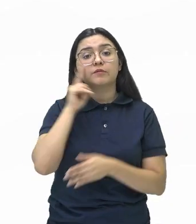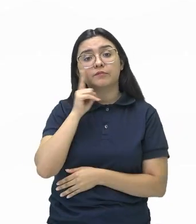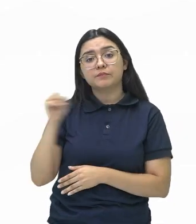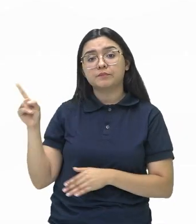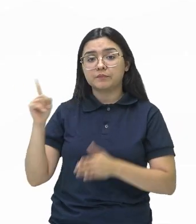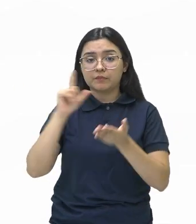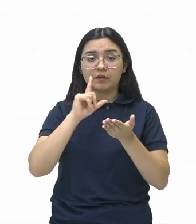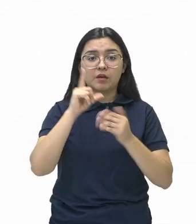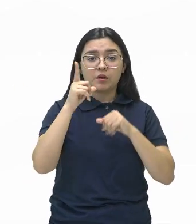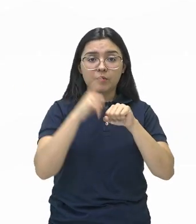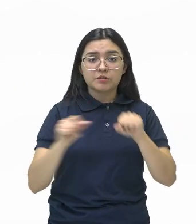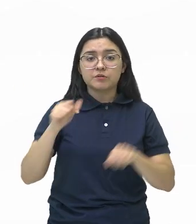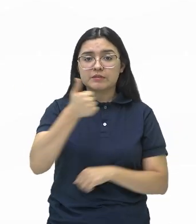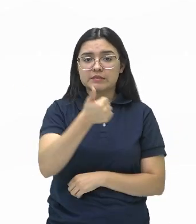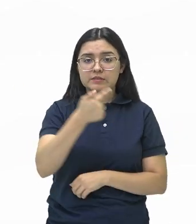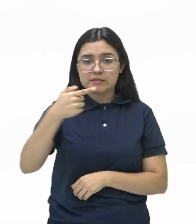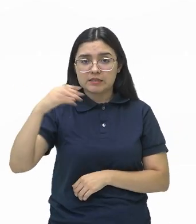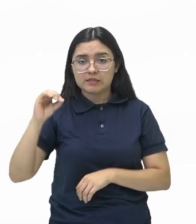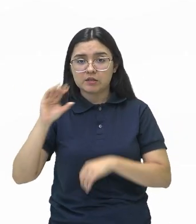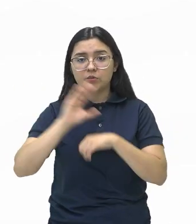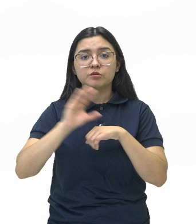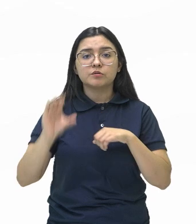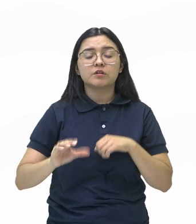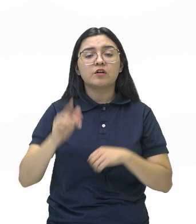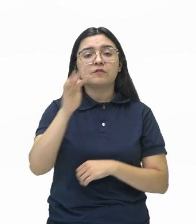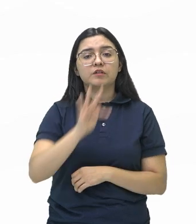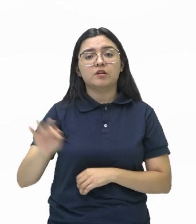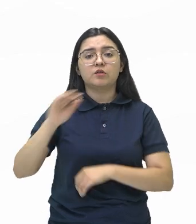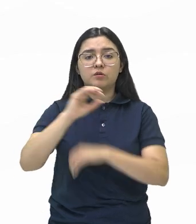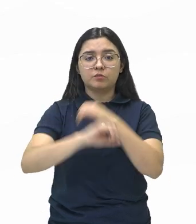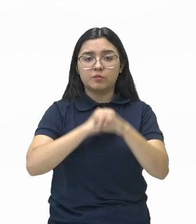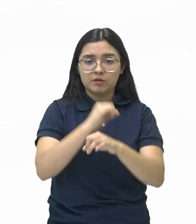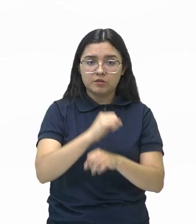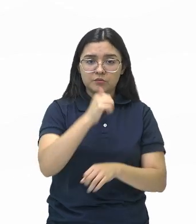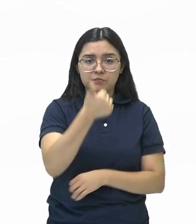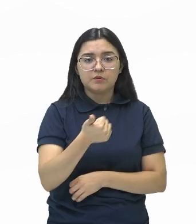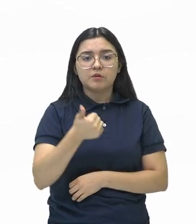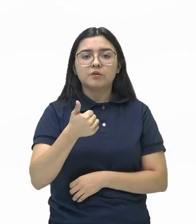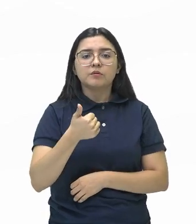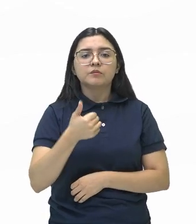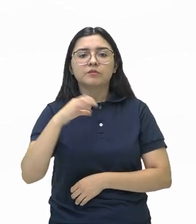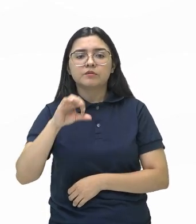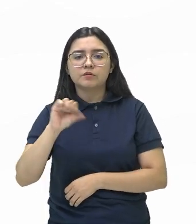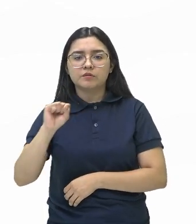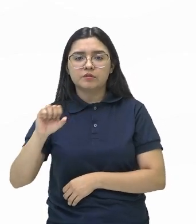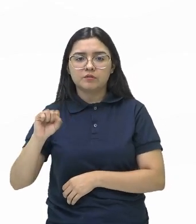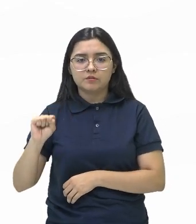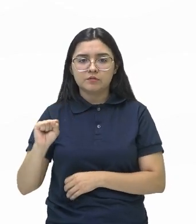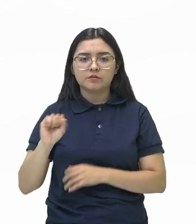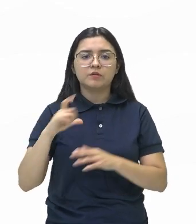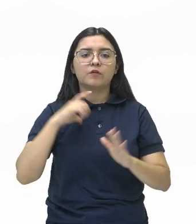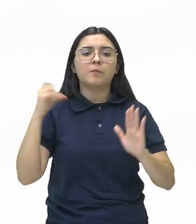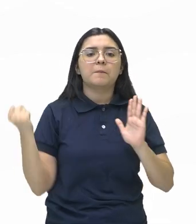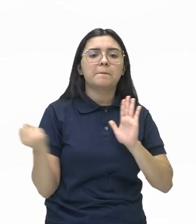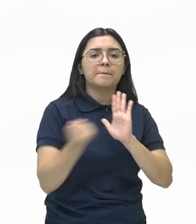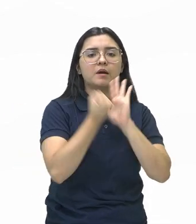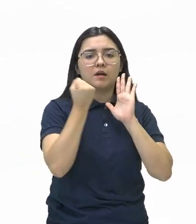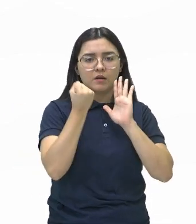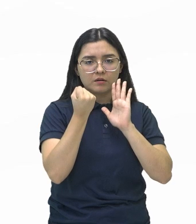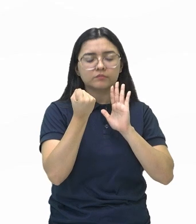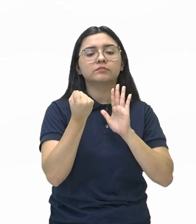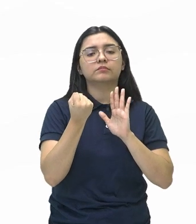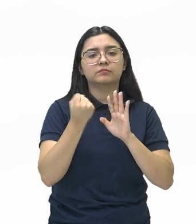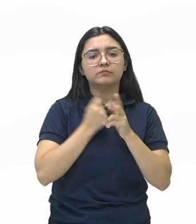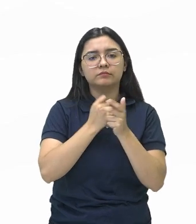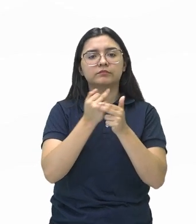o artigo 170 da Constituição Federal de 88, né, que foi aí um grande marco aí, né, para